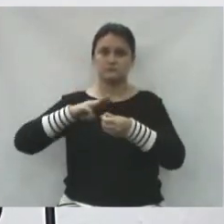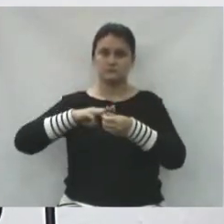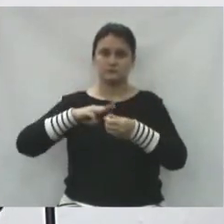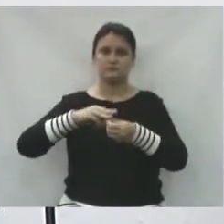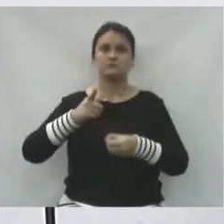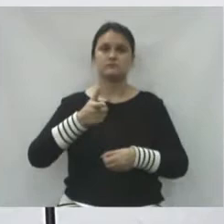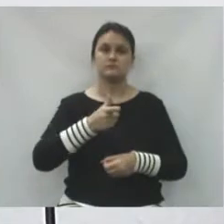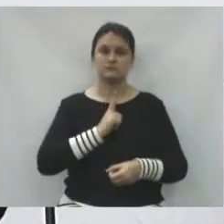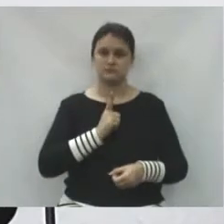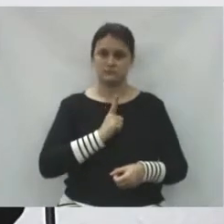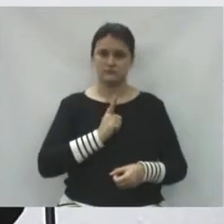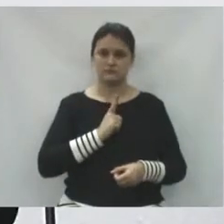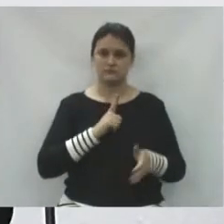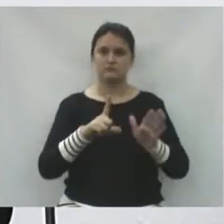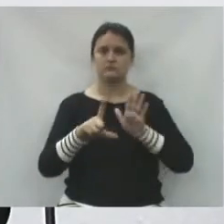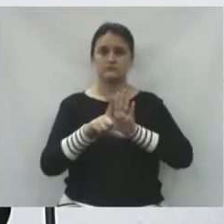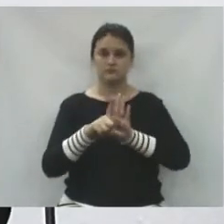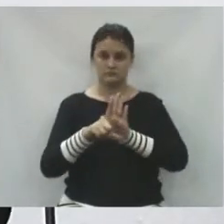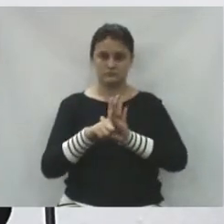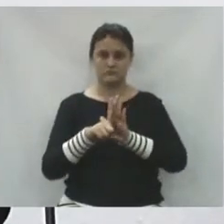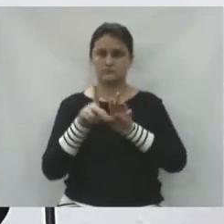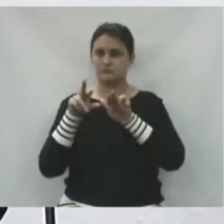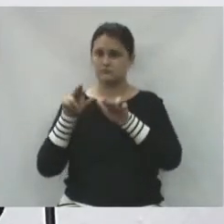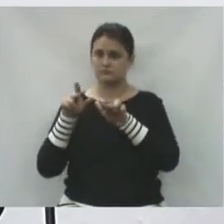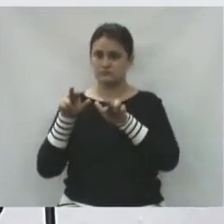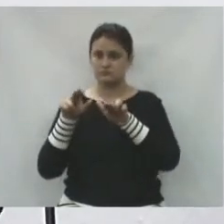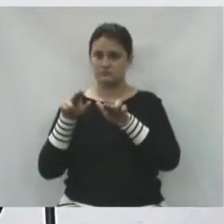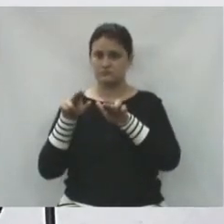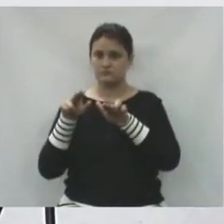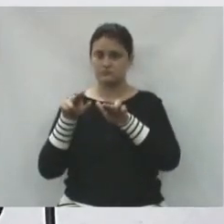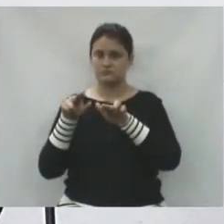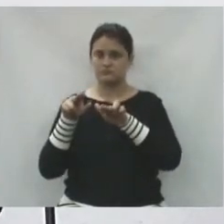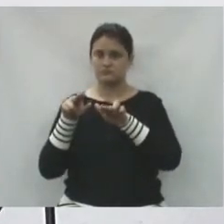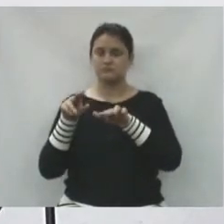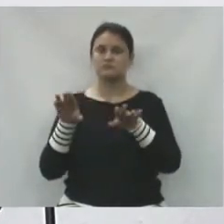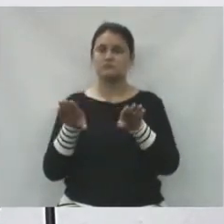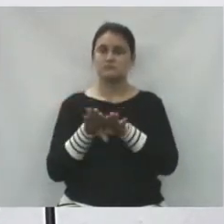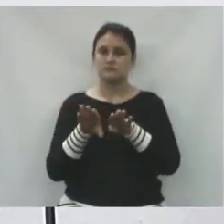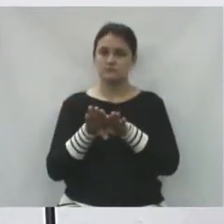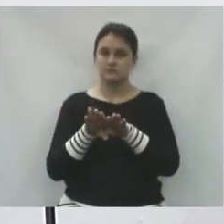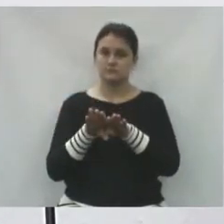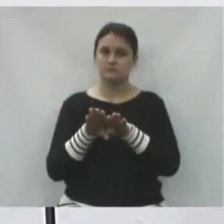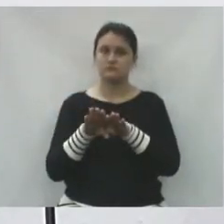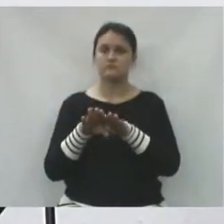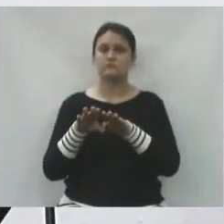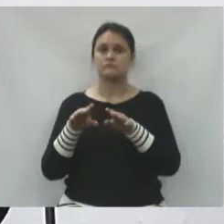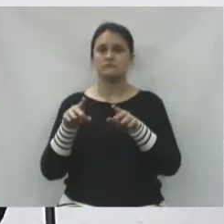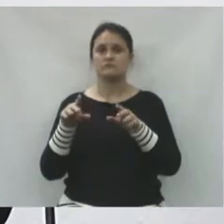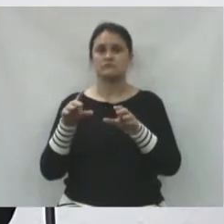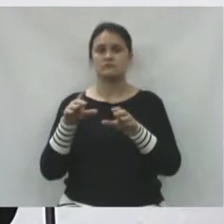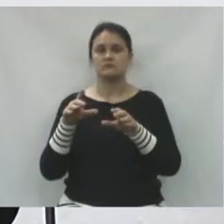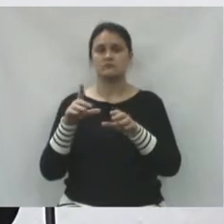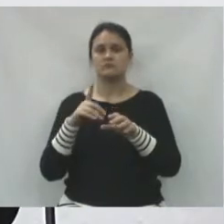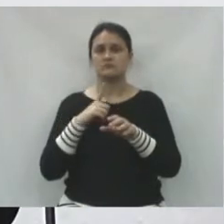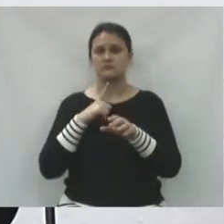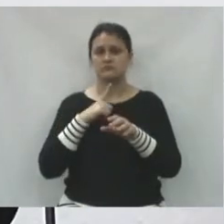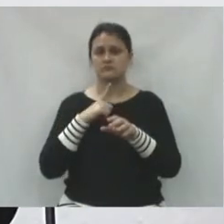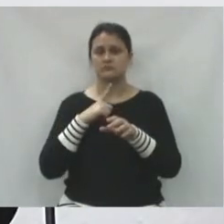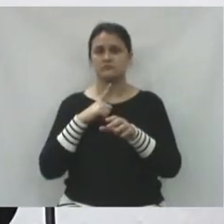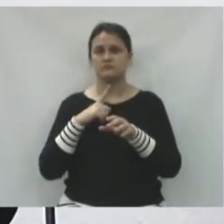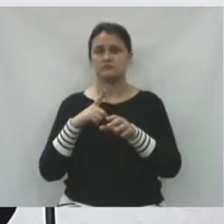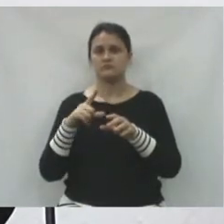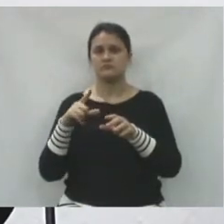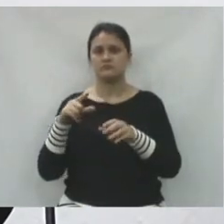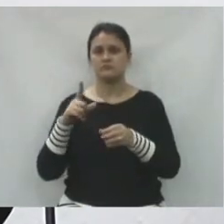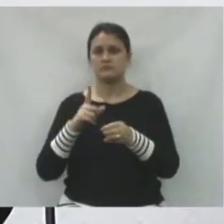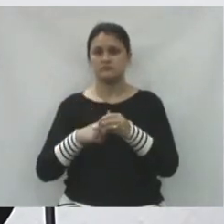municípios que têm a lei igual a nós. Inclusive, o nosso laboratório, que